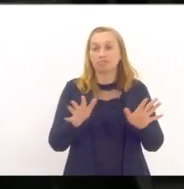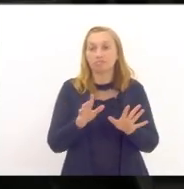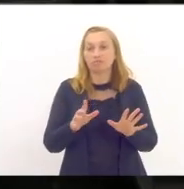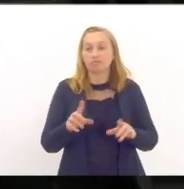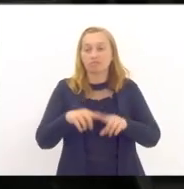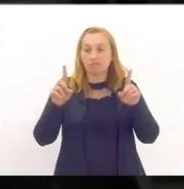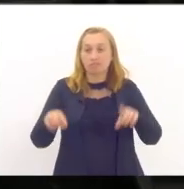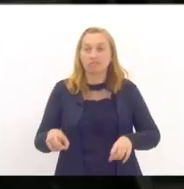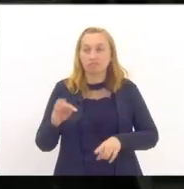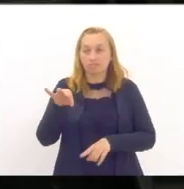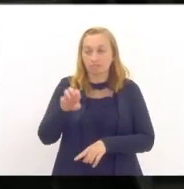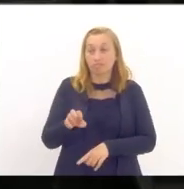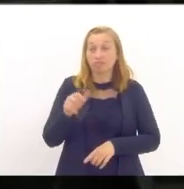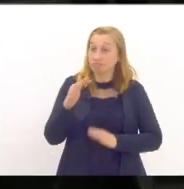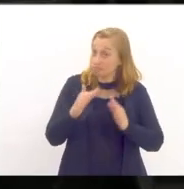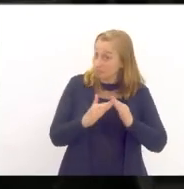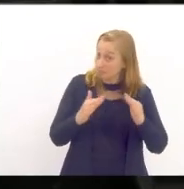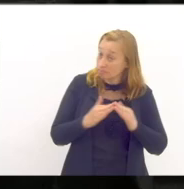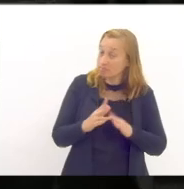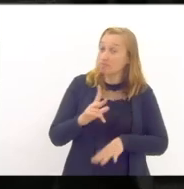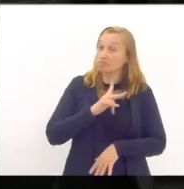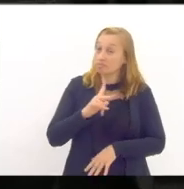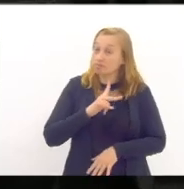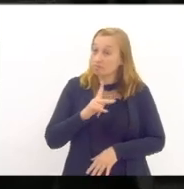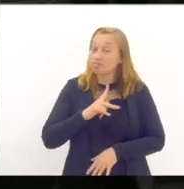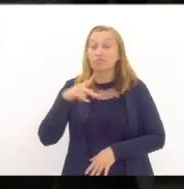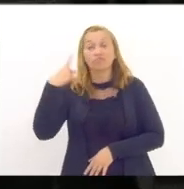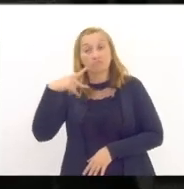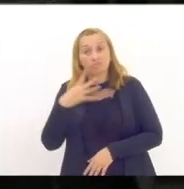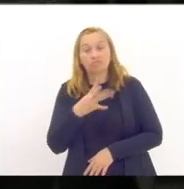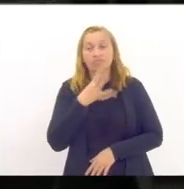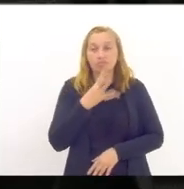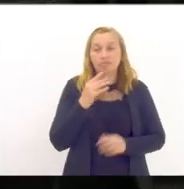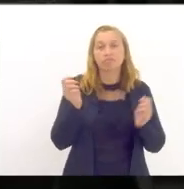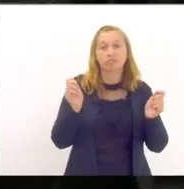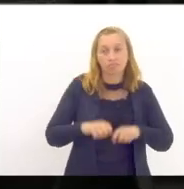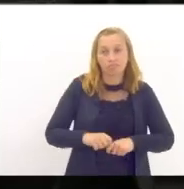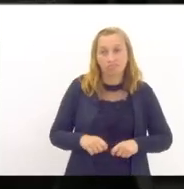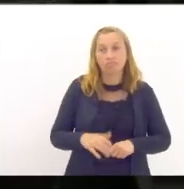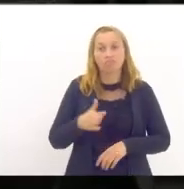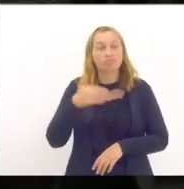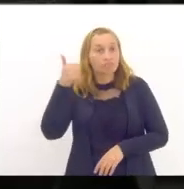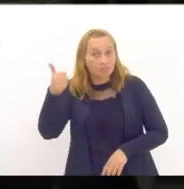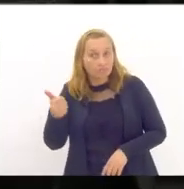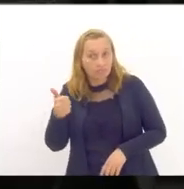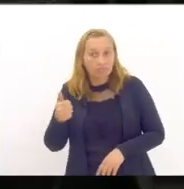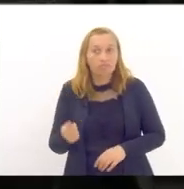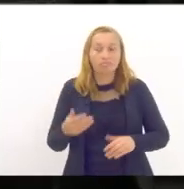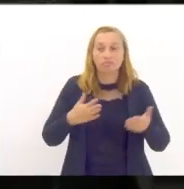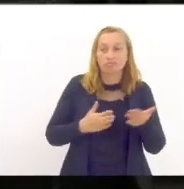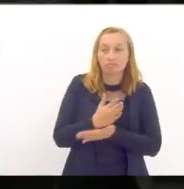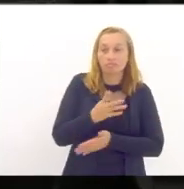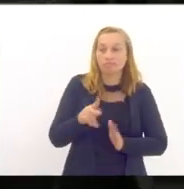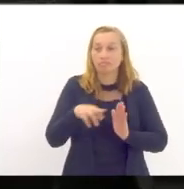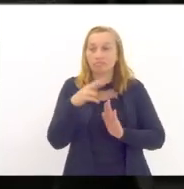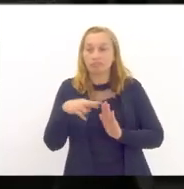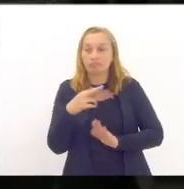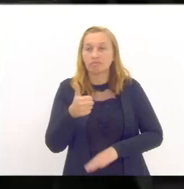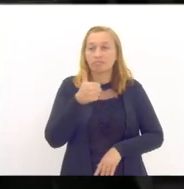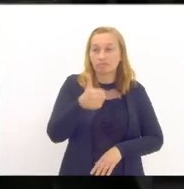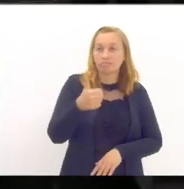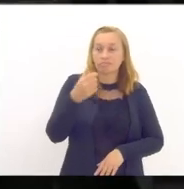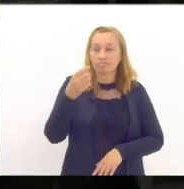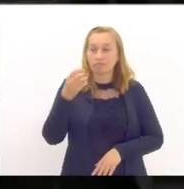funcionários dos gabinetes desta Casa e o próprio Parlamento reconheceu a possibilidade de melhora ao aprovar a Resolução 178